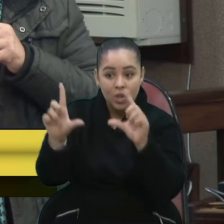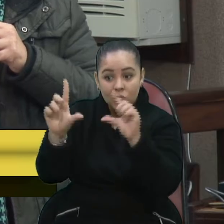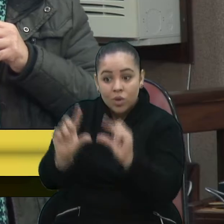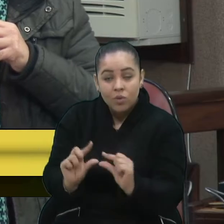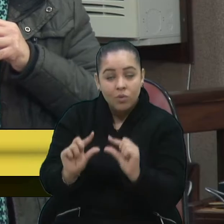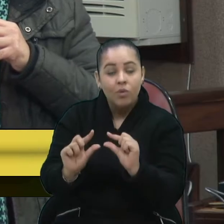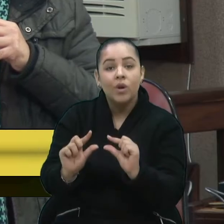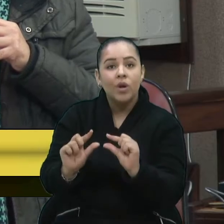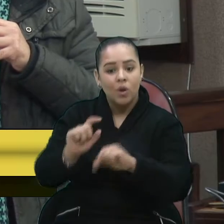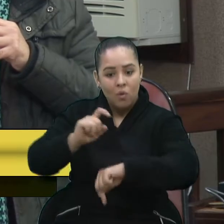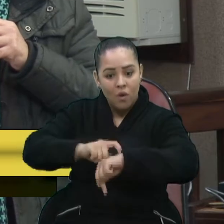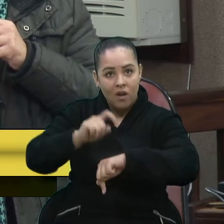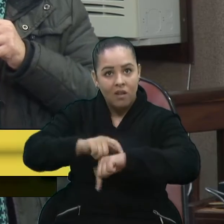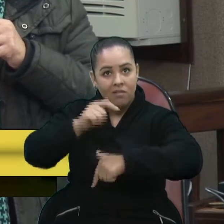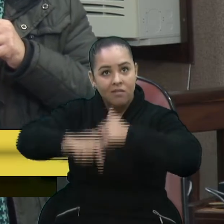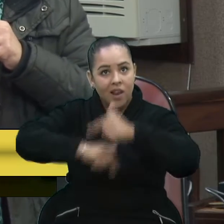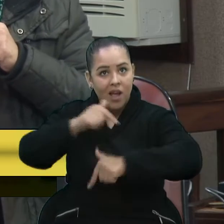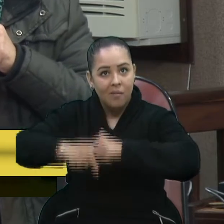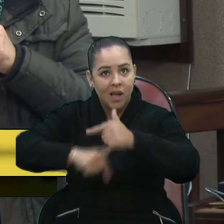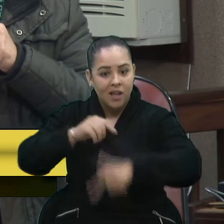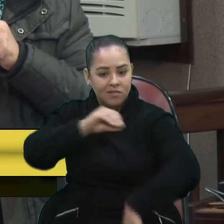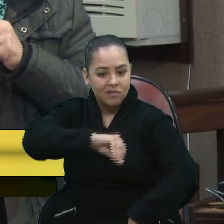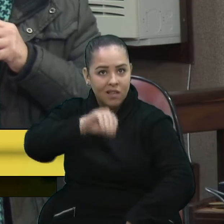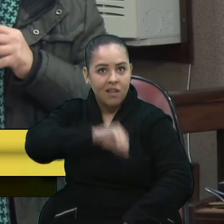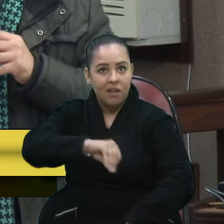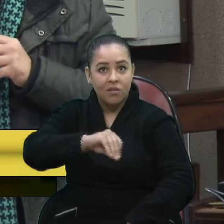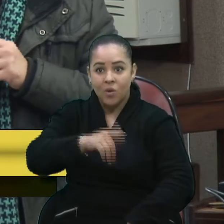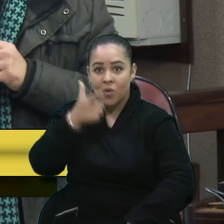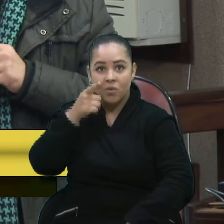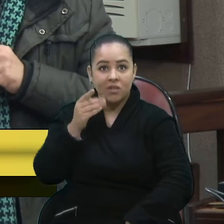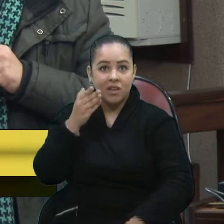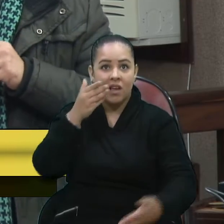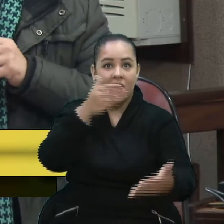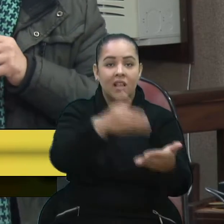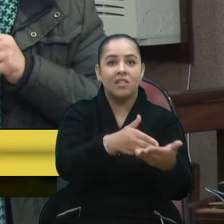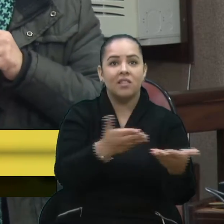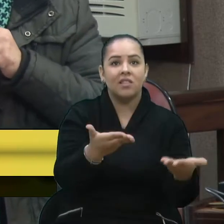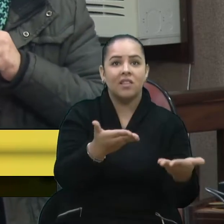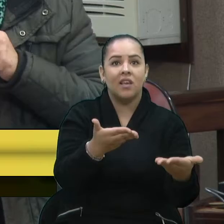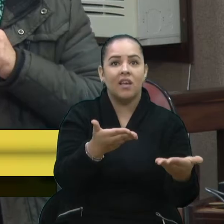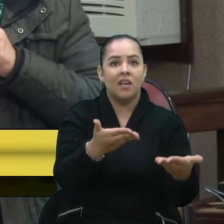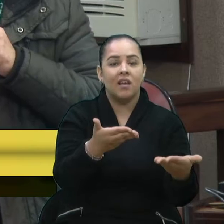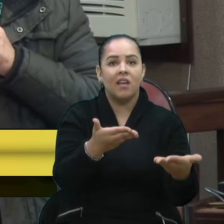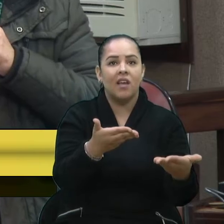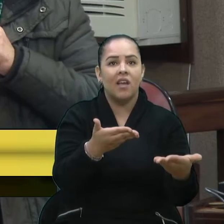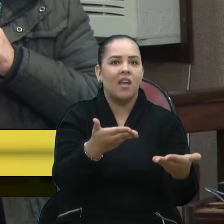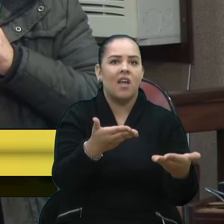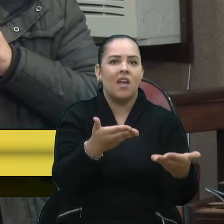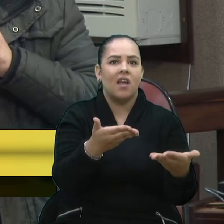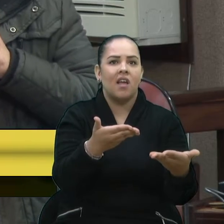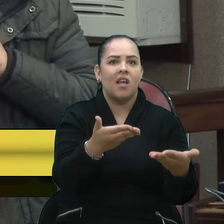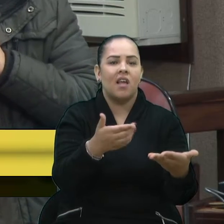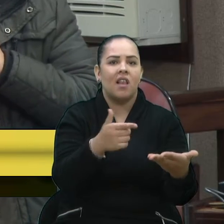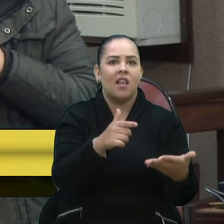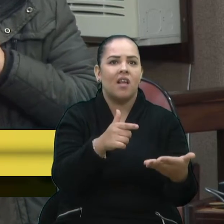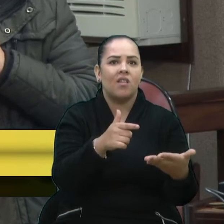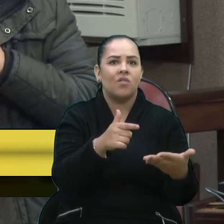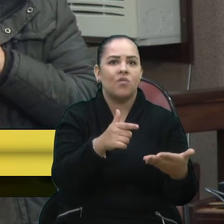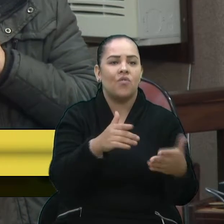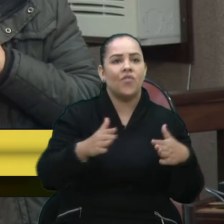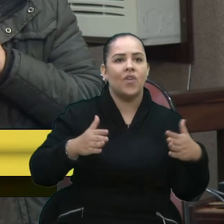de trabalho e tudo, nem para Arroio do Sal eles conseguem levar os filhos conseguiram levar o filho agora e a família no